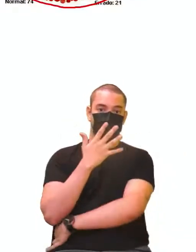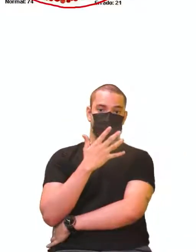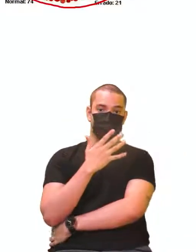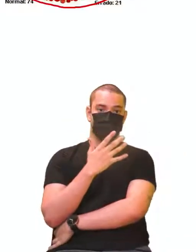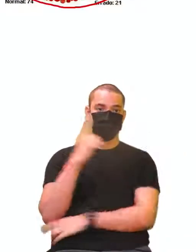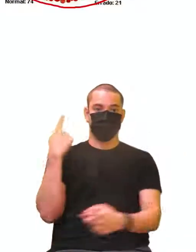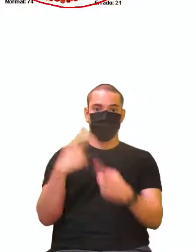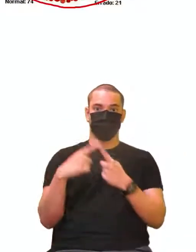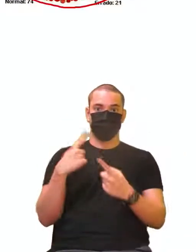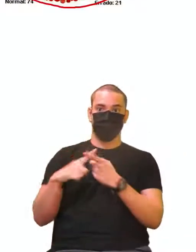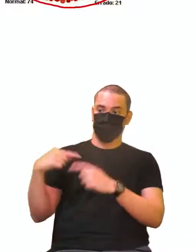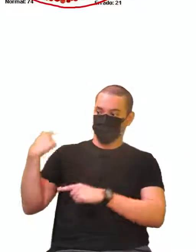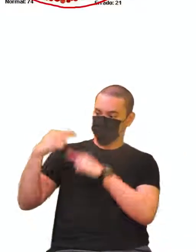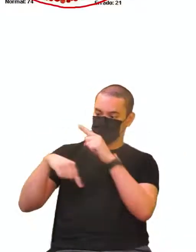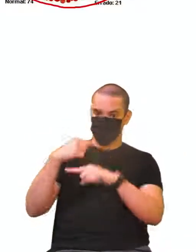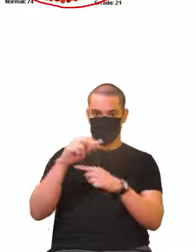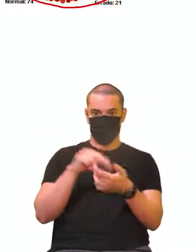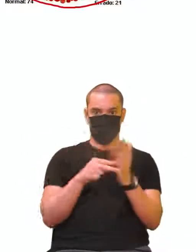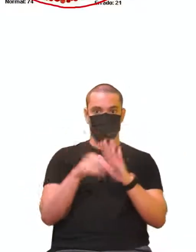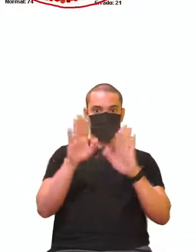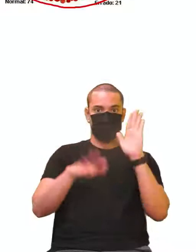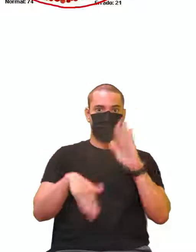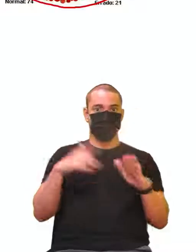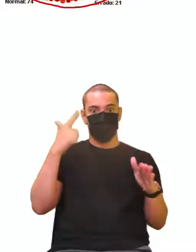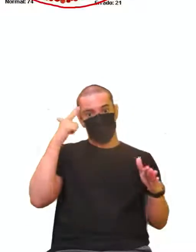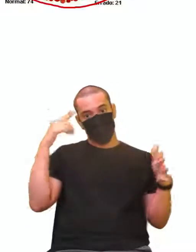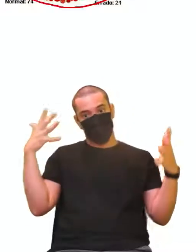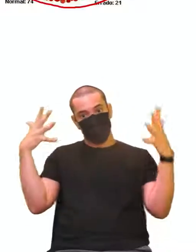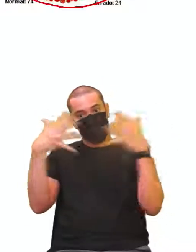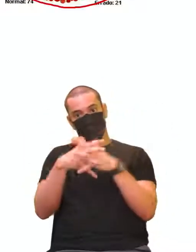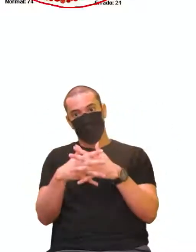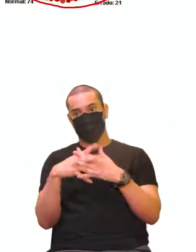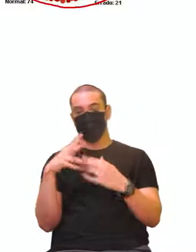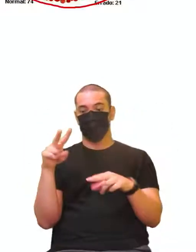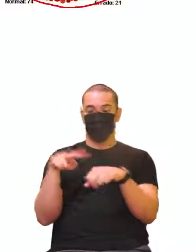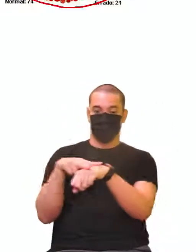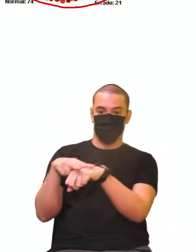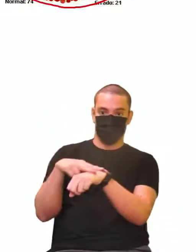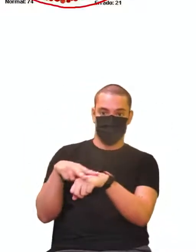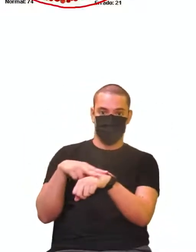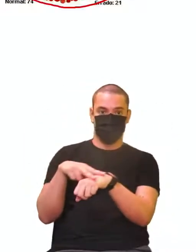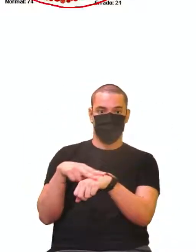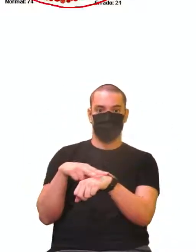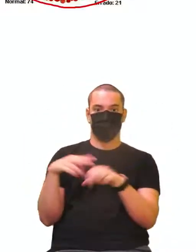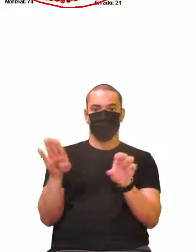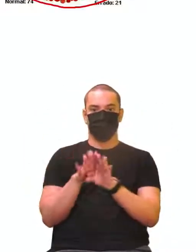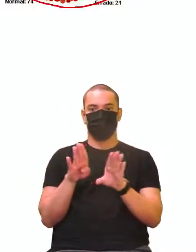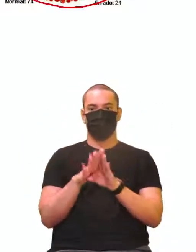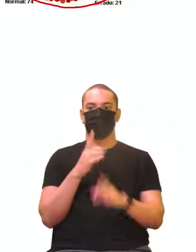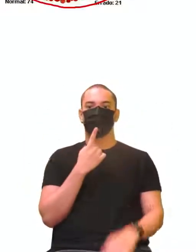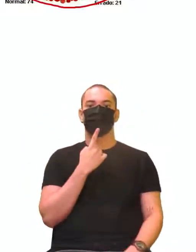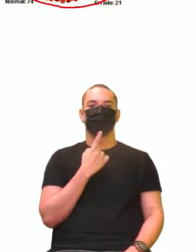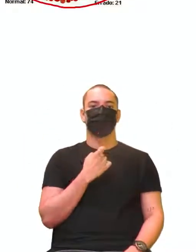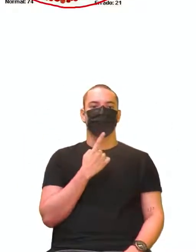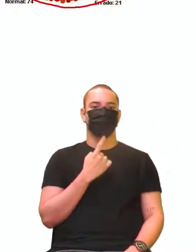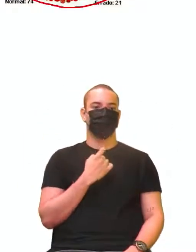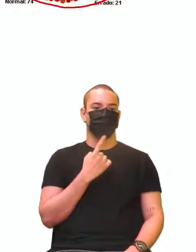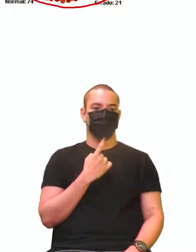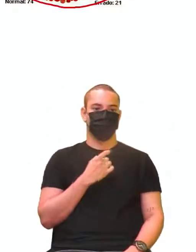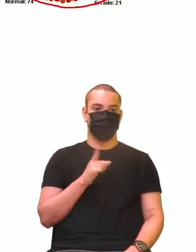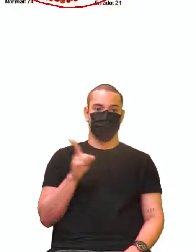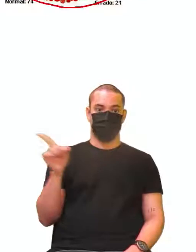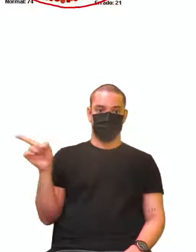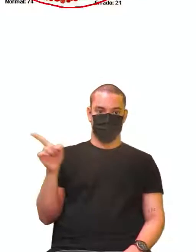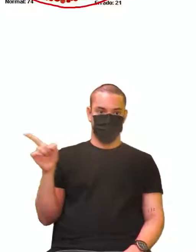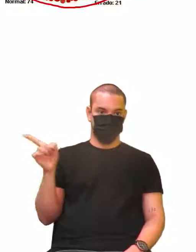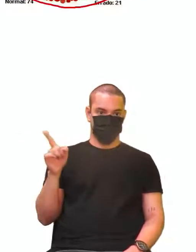forma clássica geralmente cria uma confusão entre o verde e o vermelho, tá? Então a gente tem os possíveis genótipos